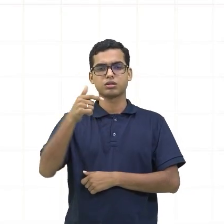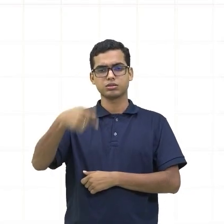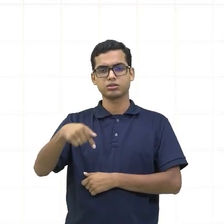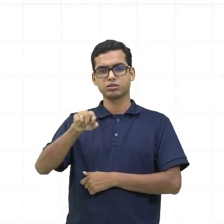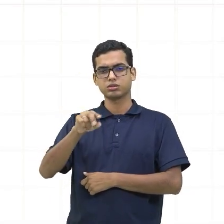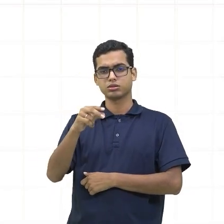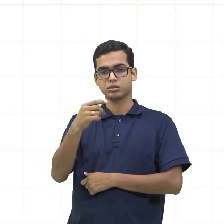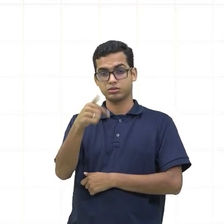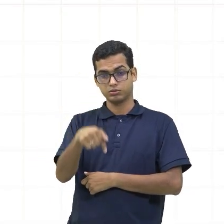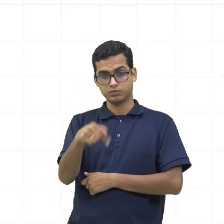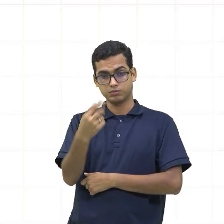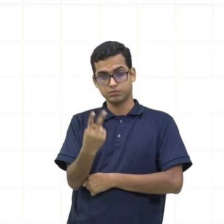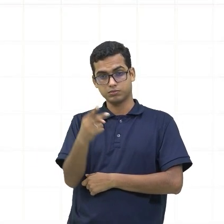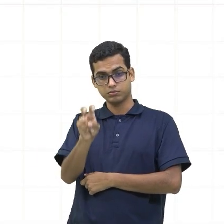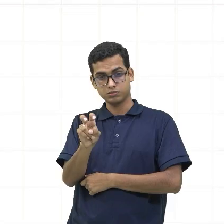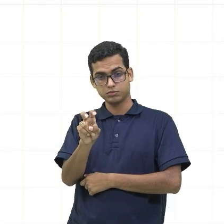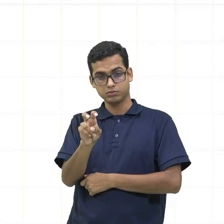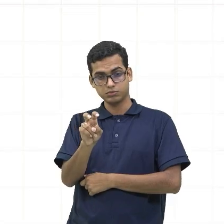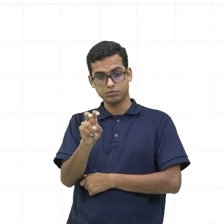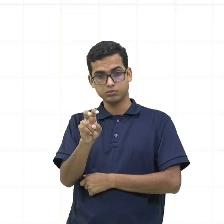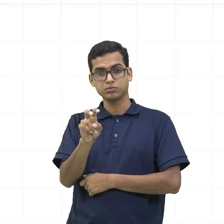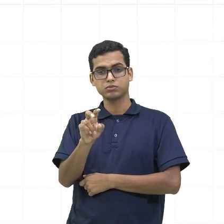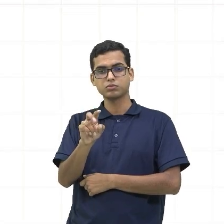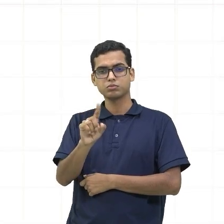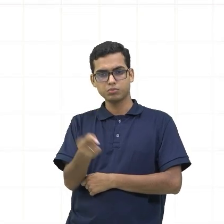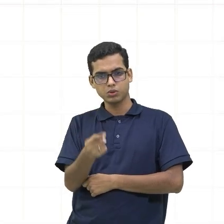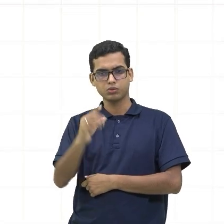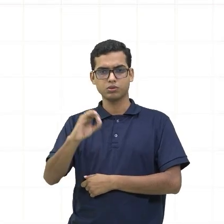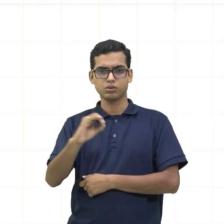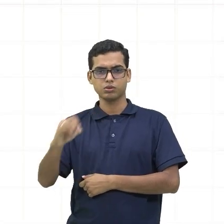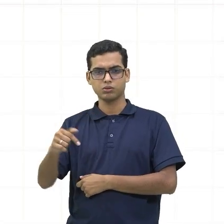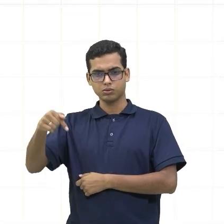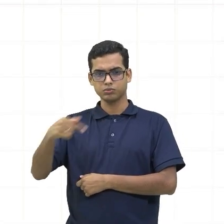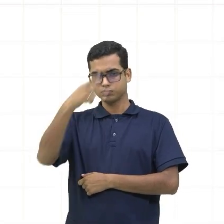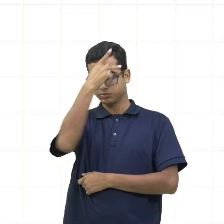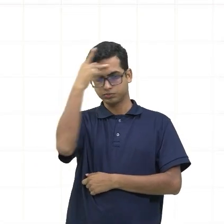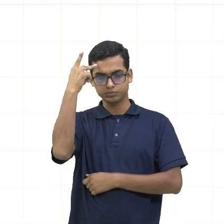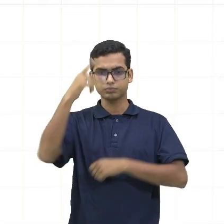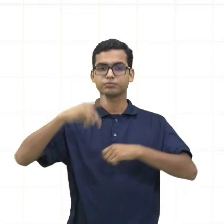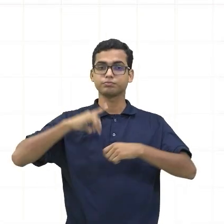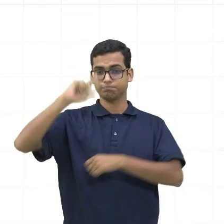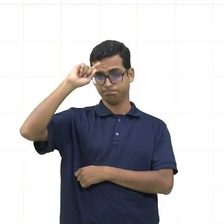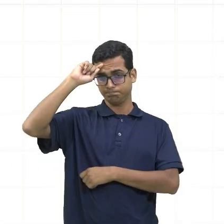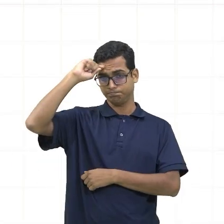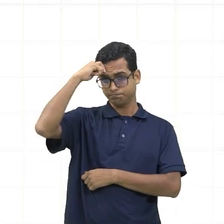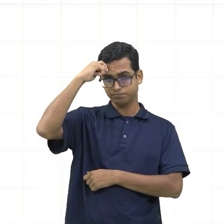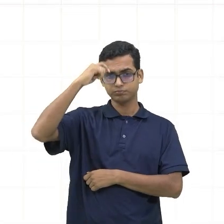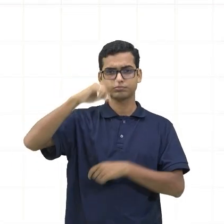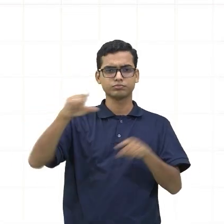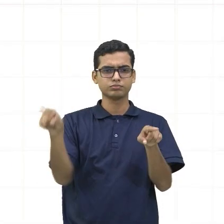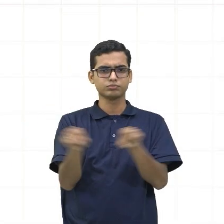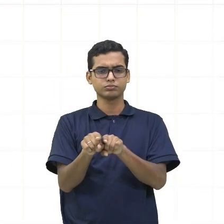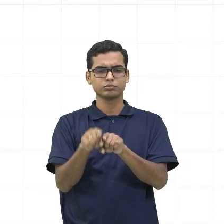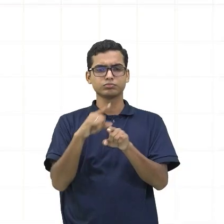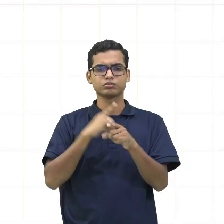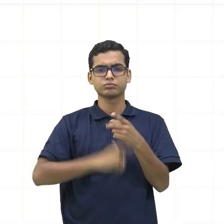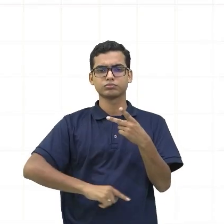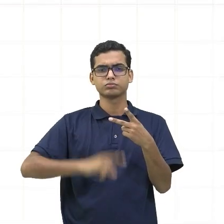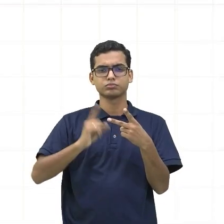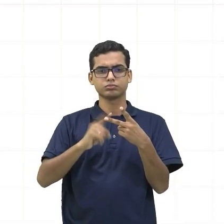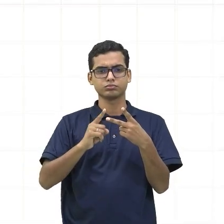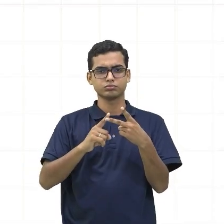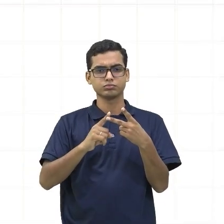725.007 pessoas. A terceira, né, em terceiro aí a gente vai ter a população indígena, depois nós vamos ter a